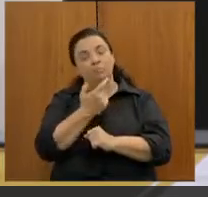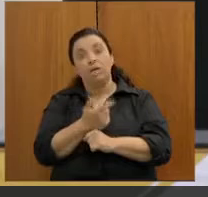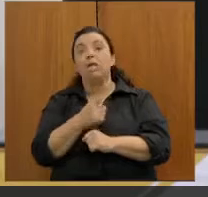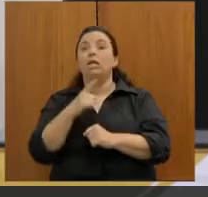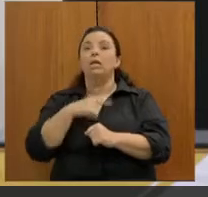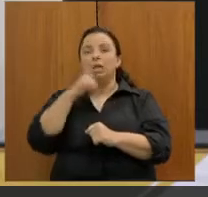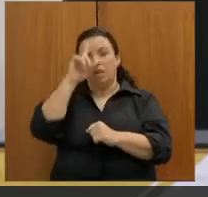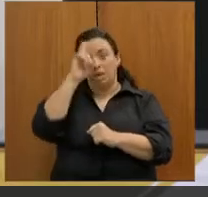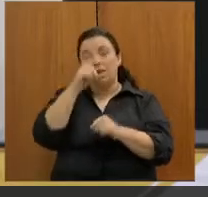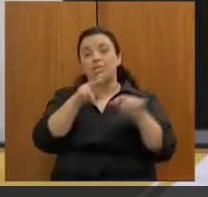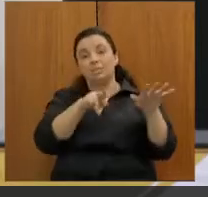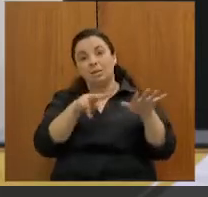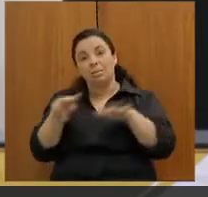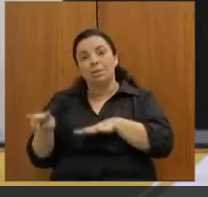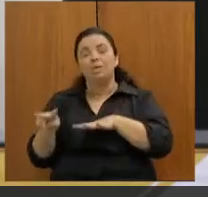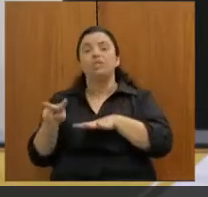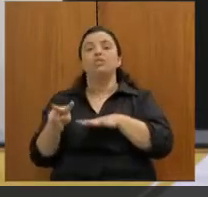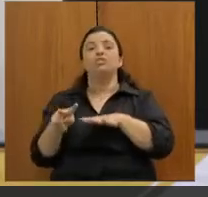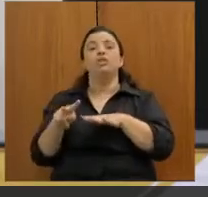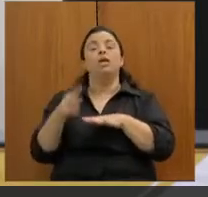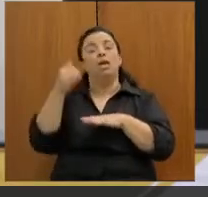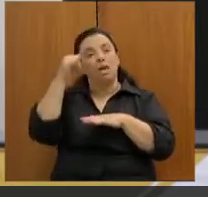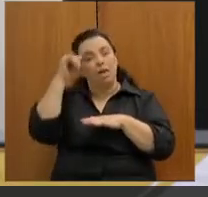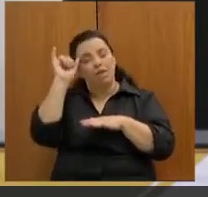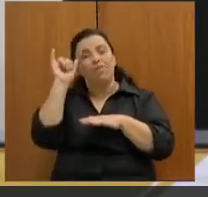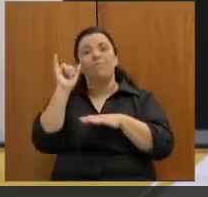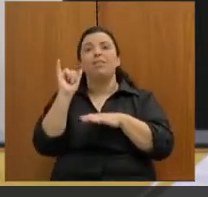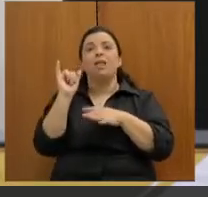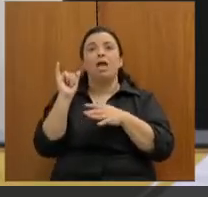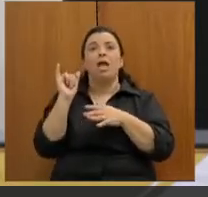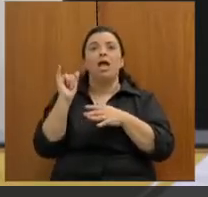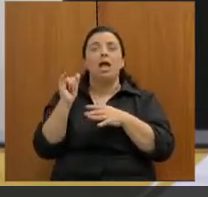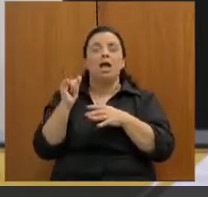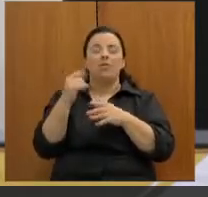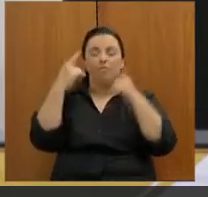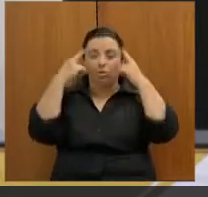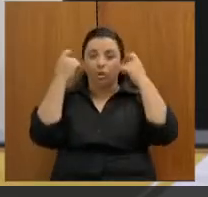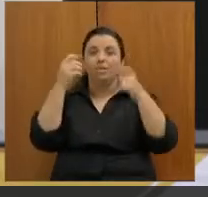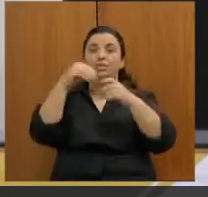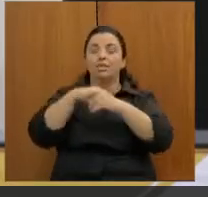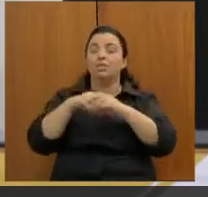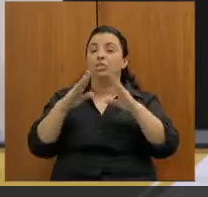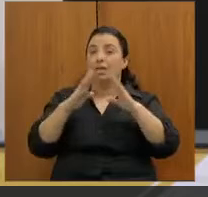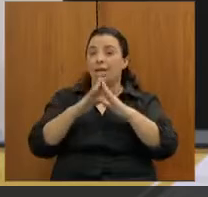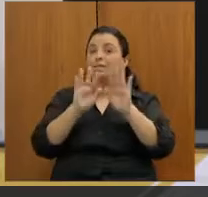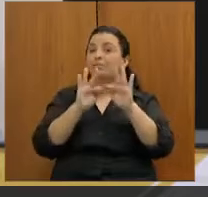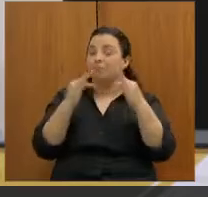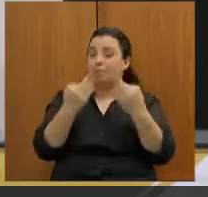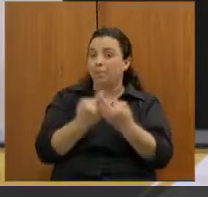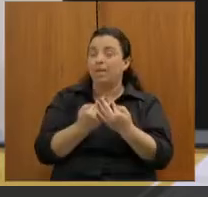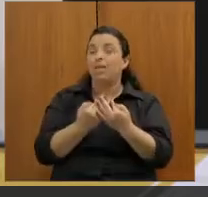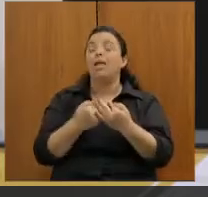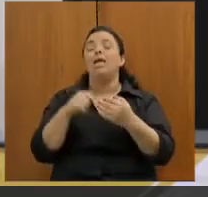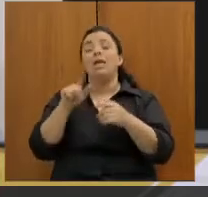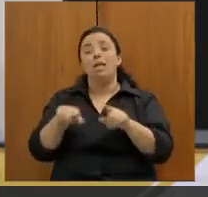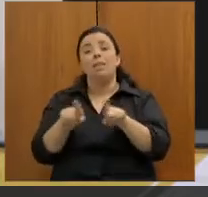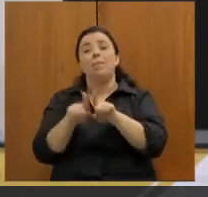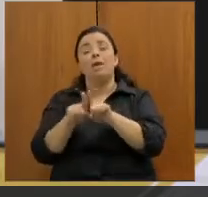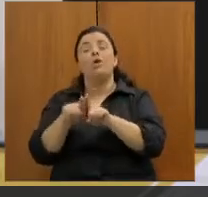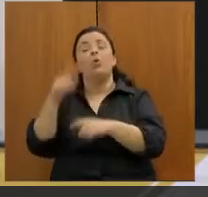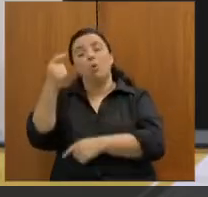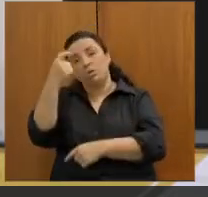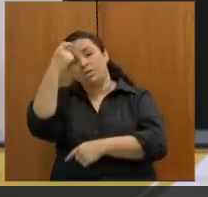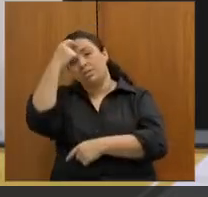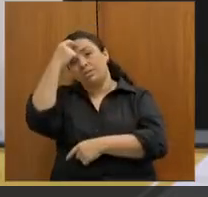da violência doméstica e familiar e de conscientização da Lei Maria da Penha apresentamos esse projeto aqui